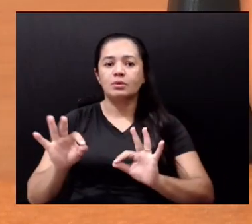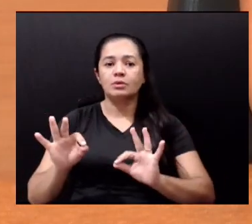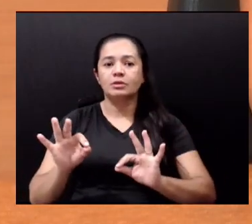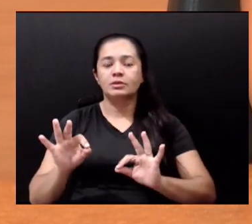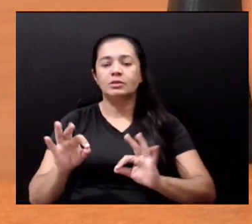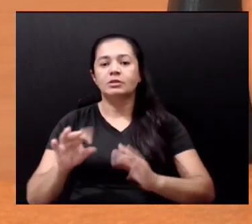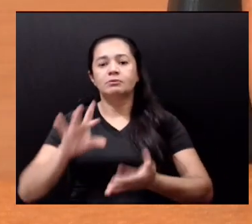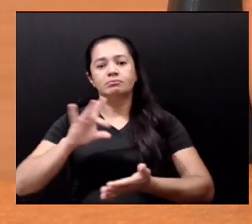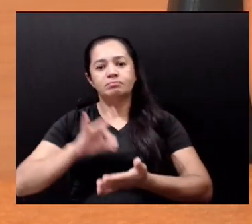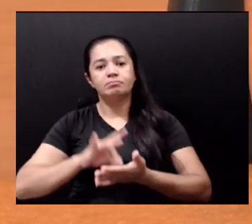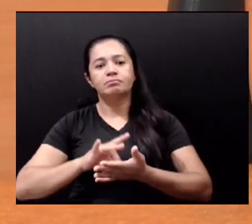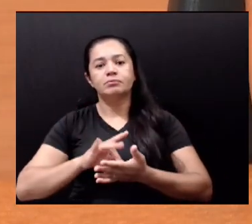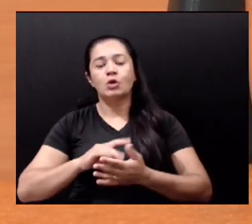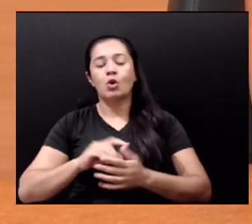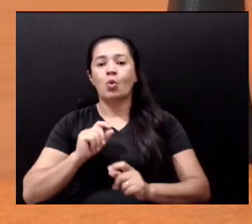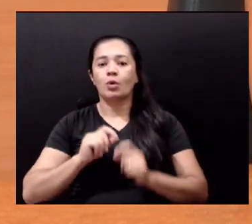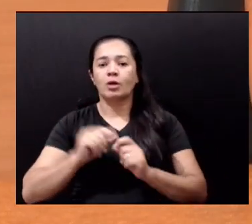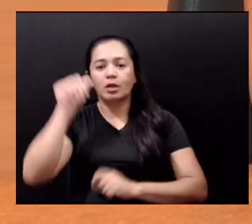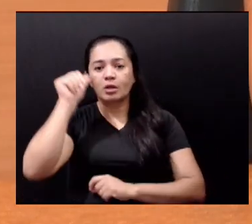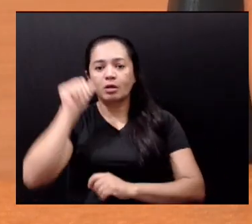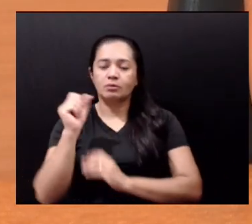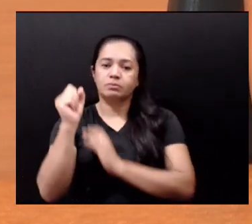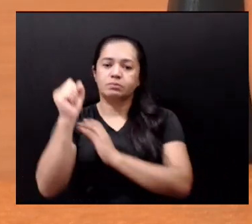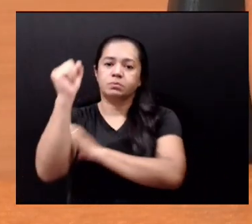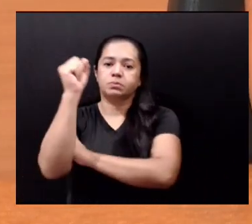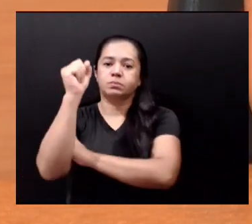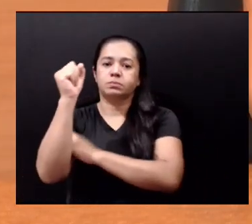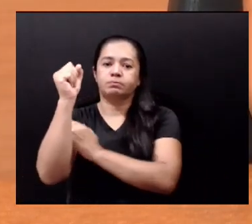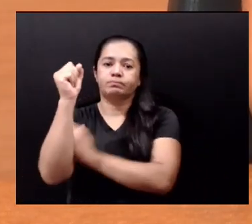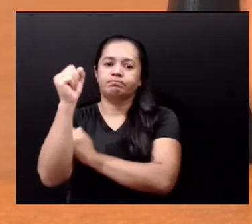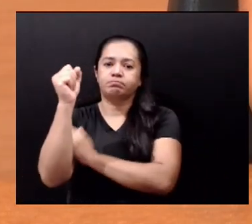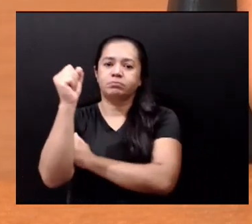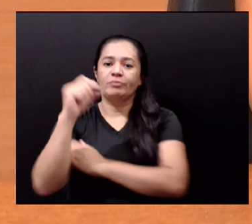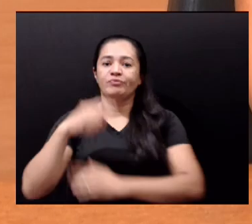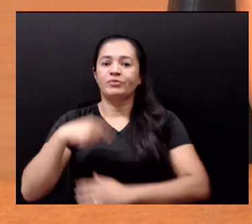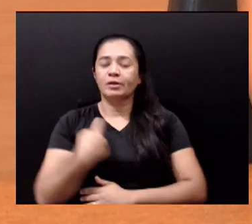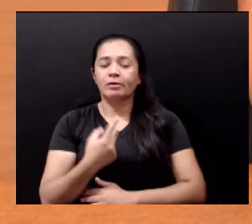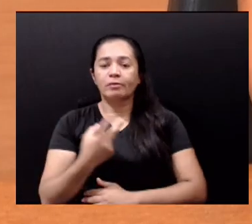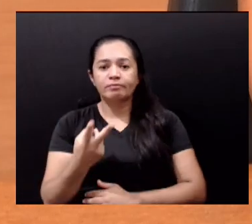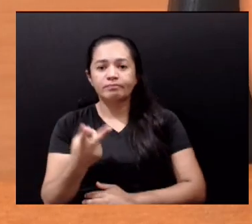do feminismo, e a gente tem visto que isso tem